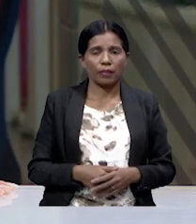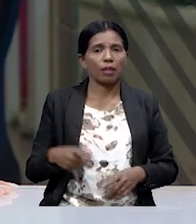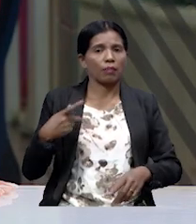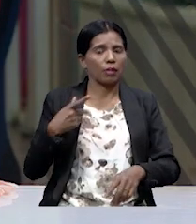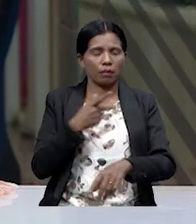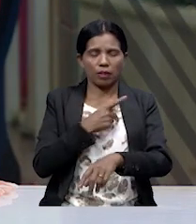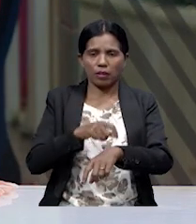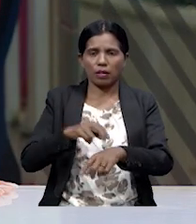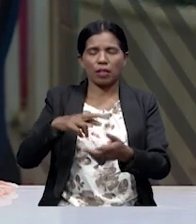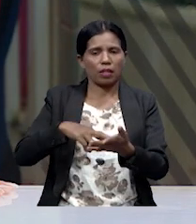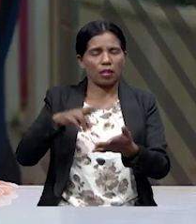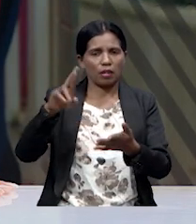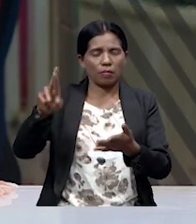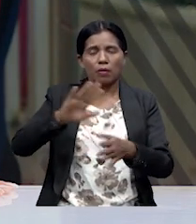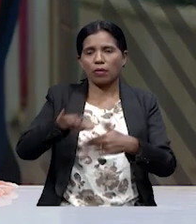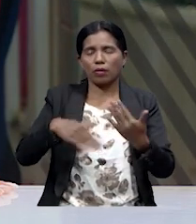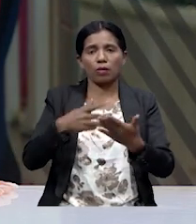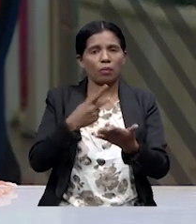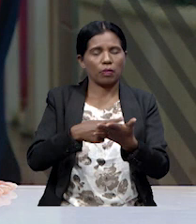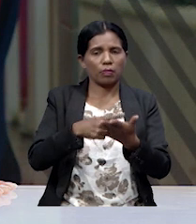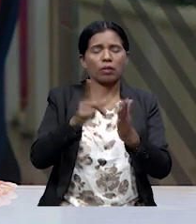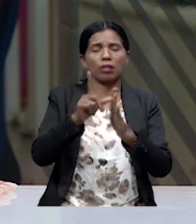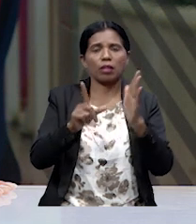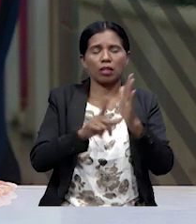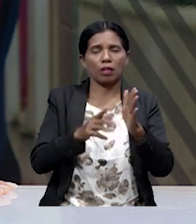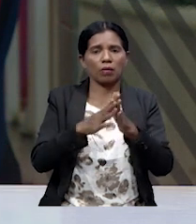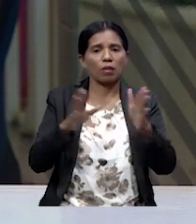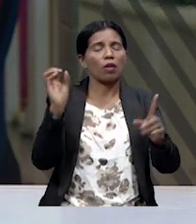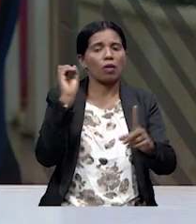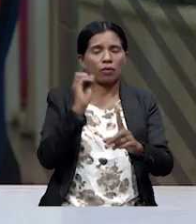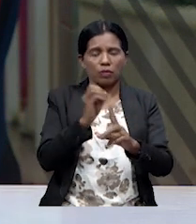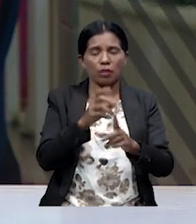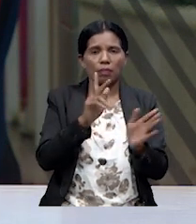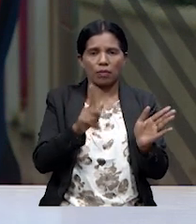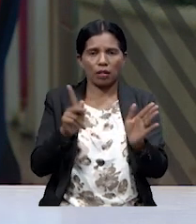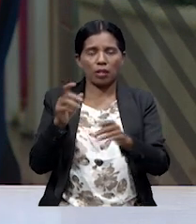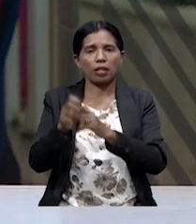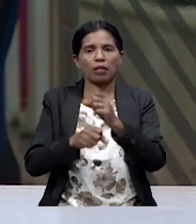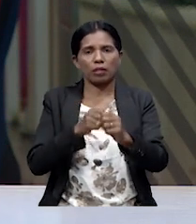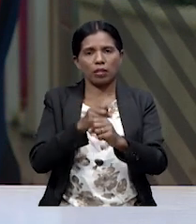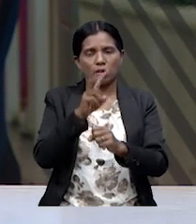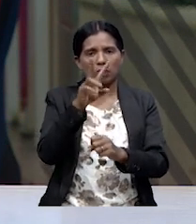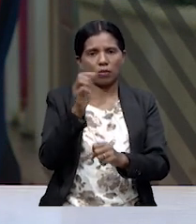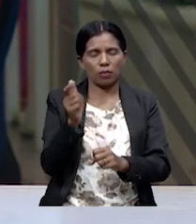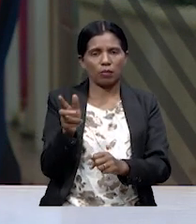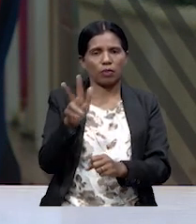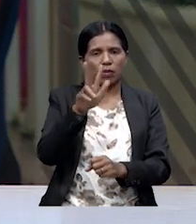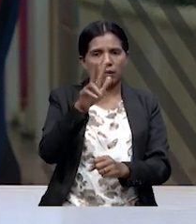Finalmente nacional la prova generalidade para proposta le grande opção no plano Batinangri Hunrua Ruanulo de